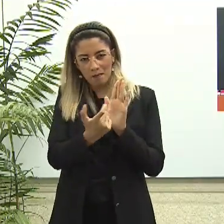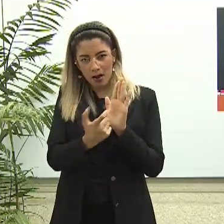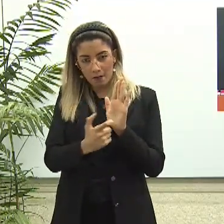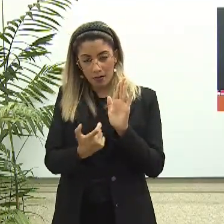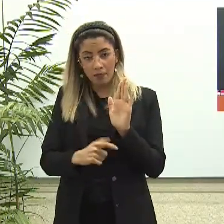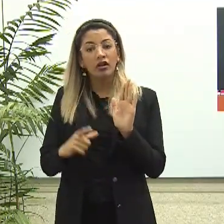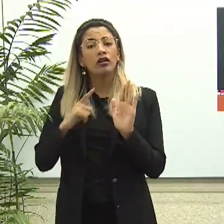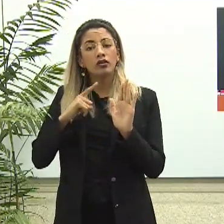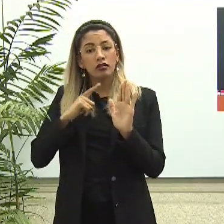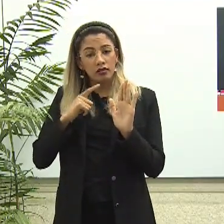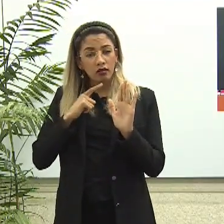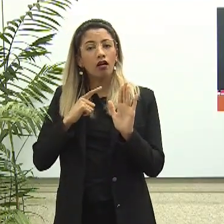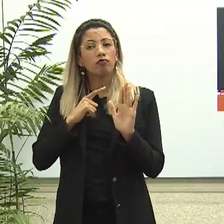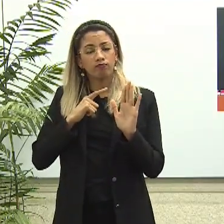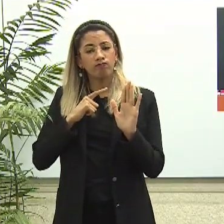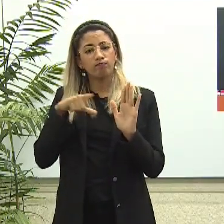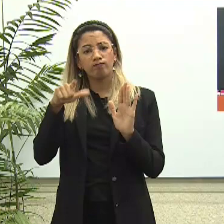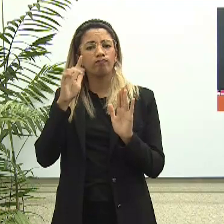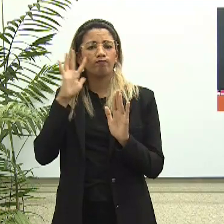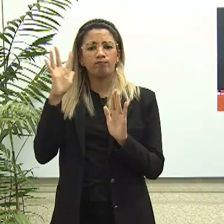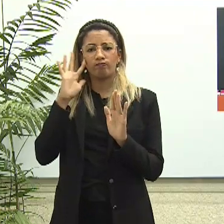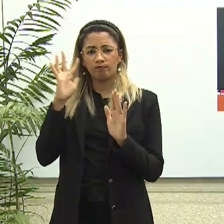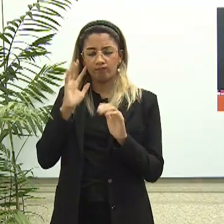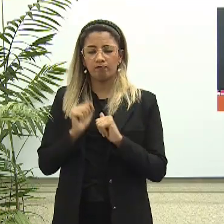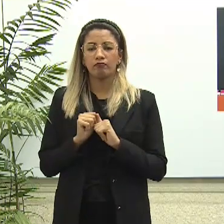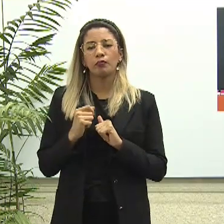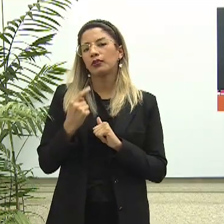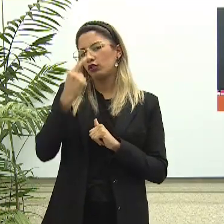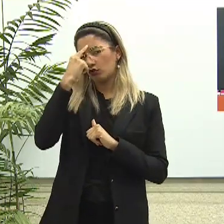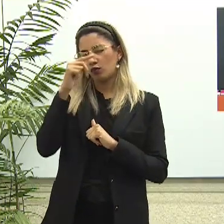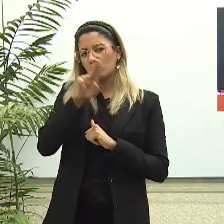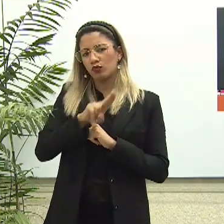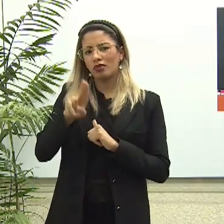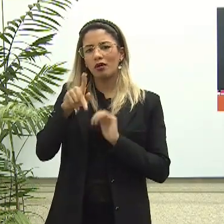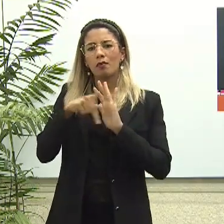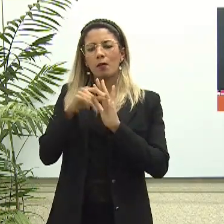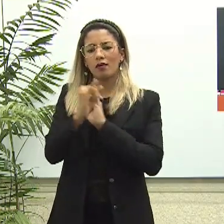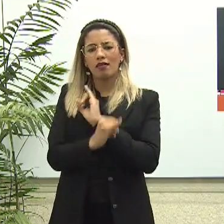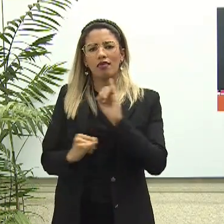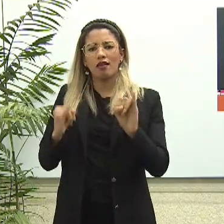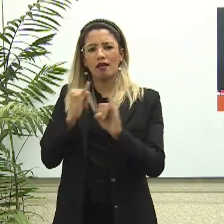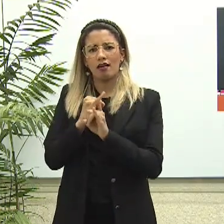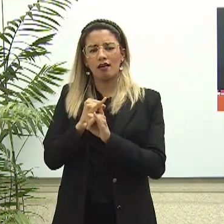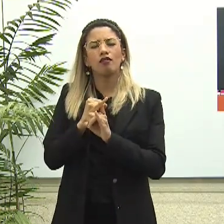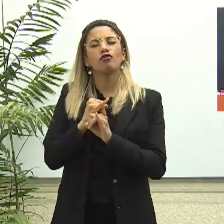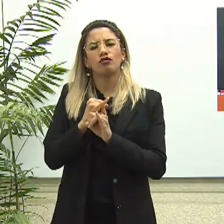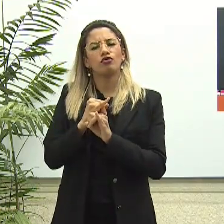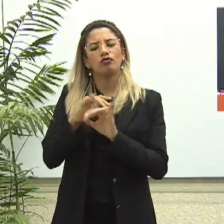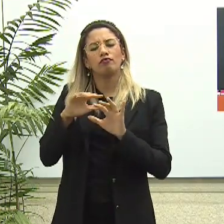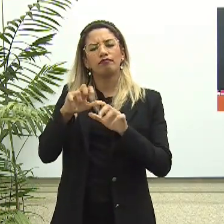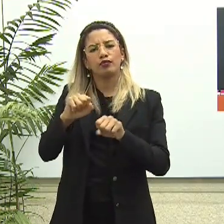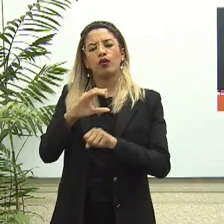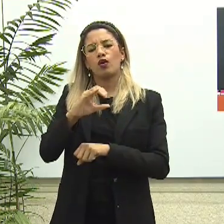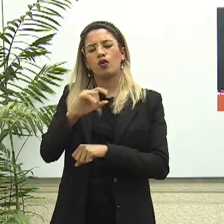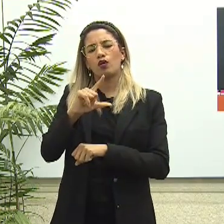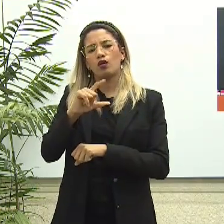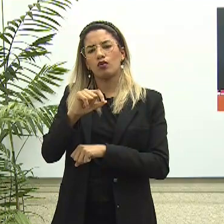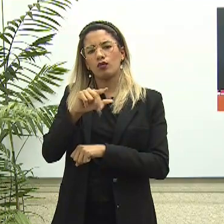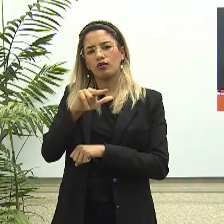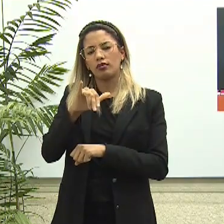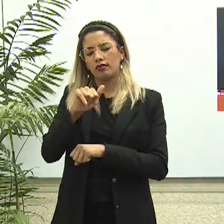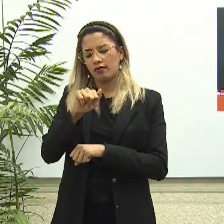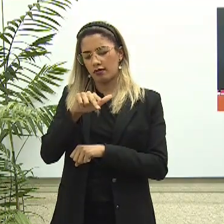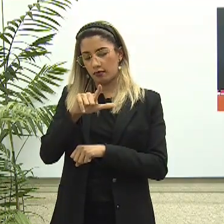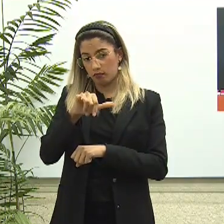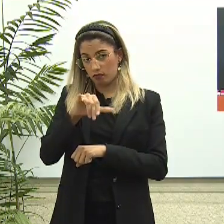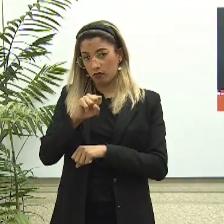né Nós preferimos trazer o o o colonialismo digital mas como como um conceito que vai ser basilar no no